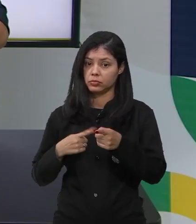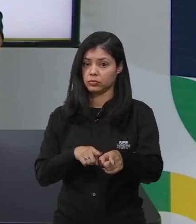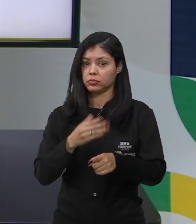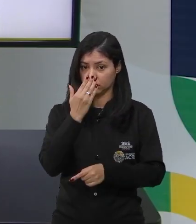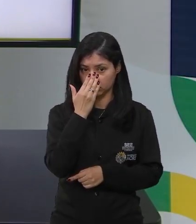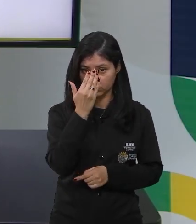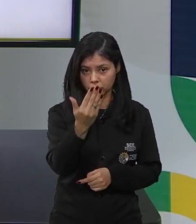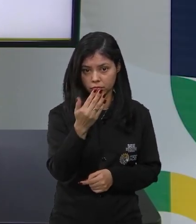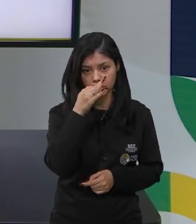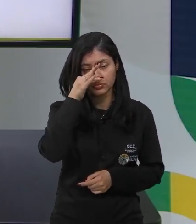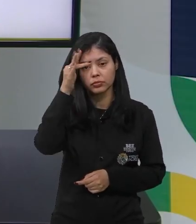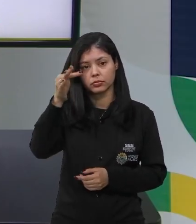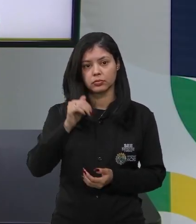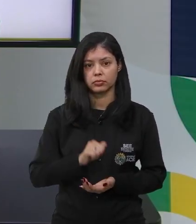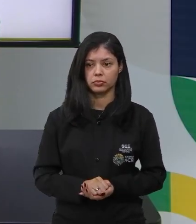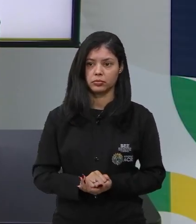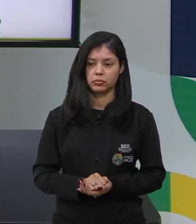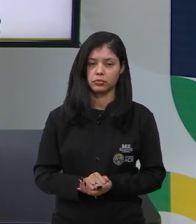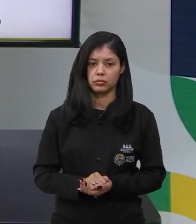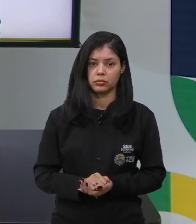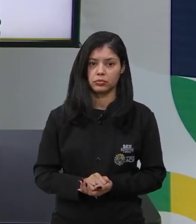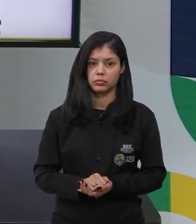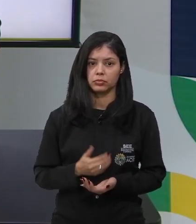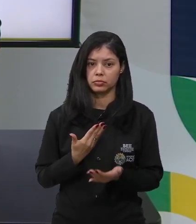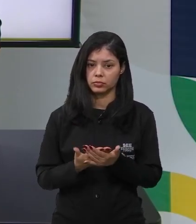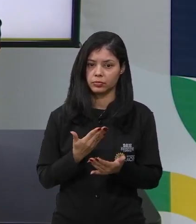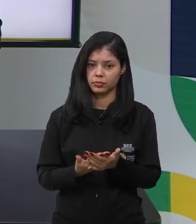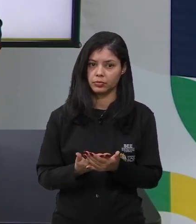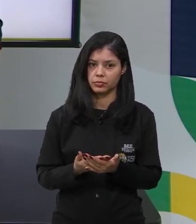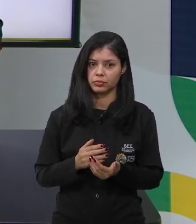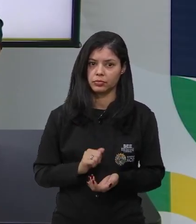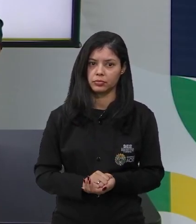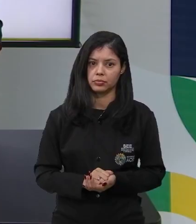que vêm aí pelo futuro. Então,